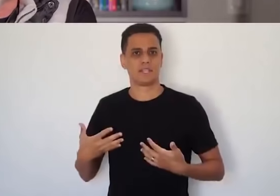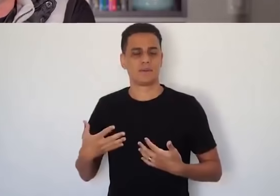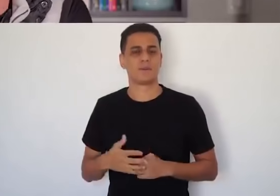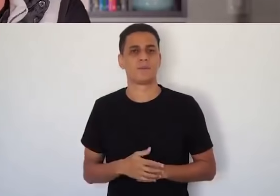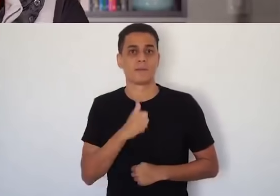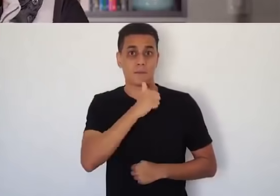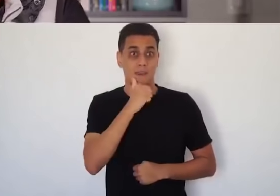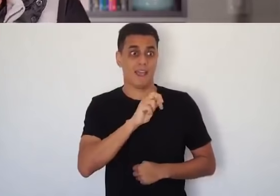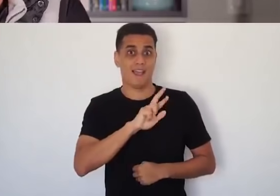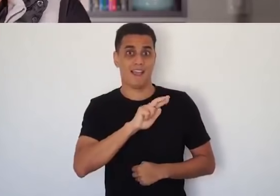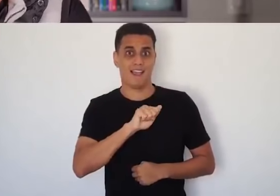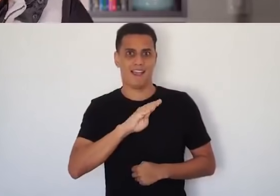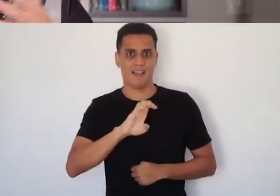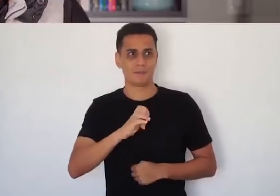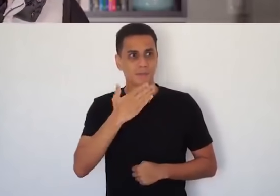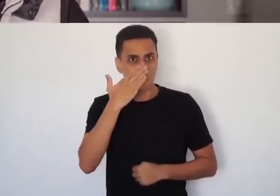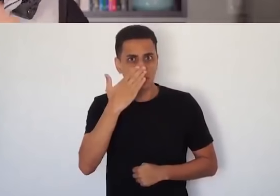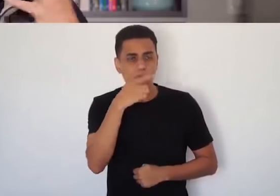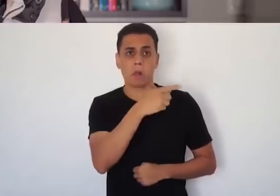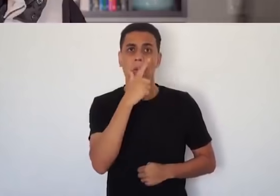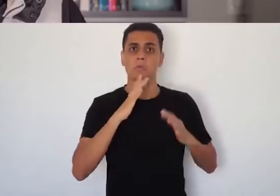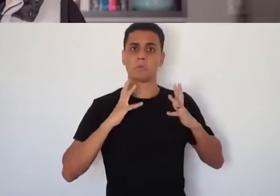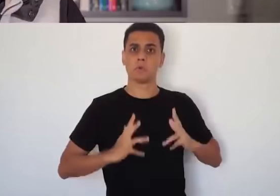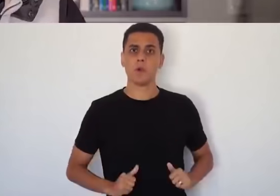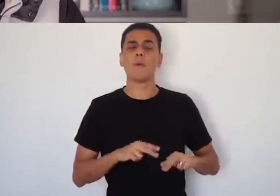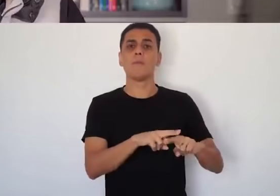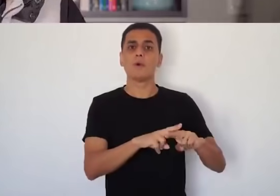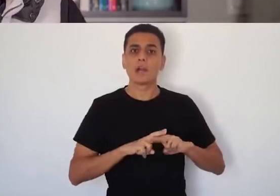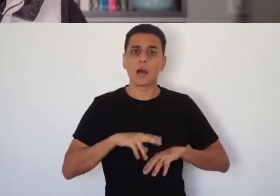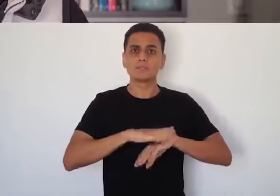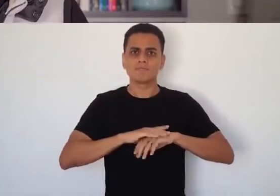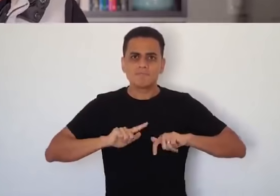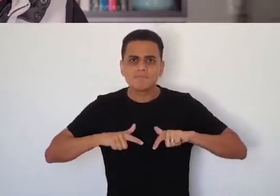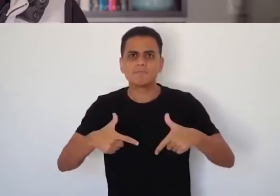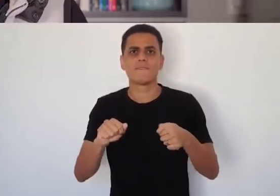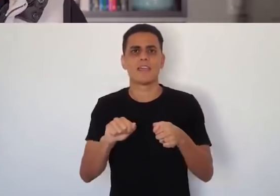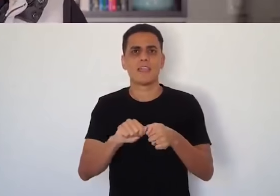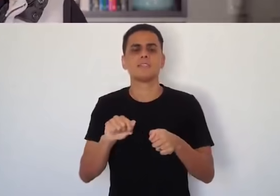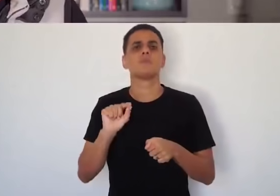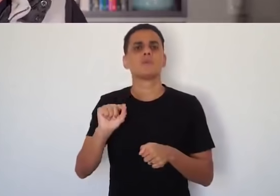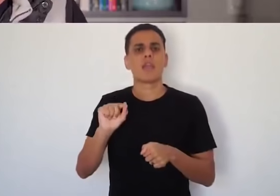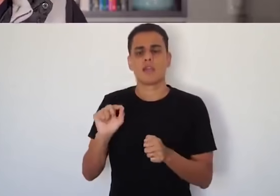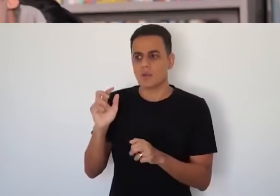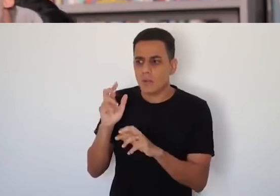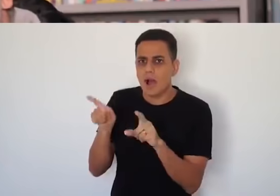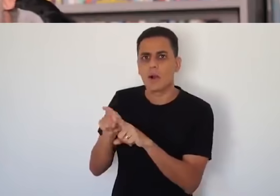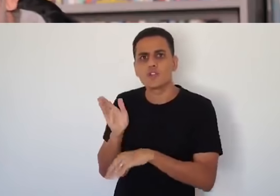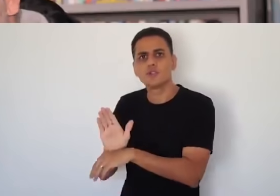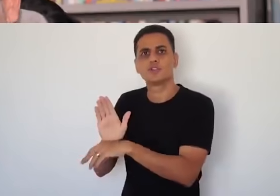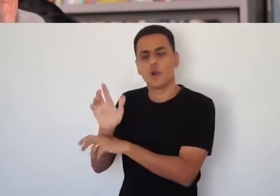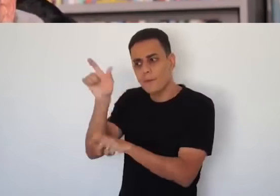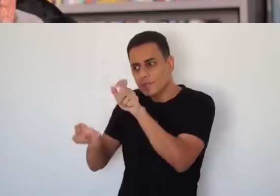de palavras. E é muito bonito e é muito interessante observar que o capítulo 1